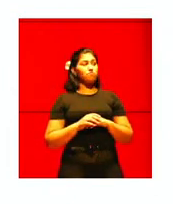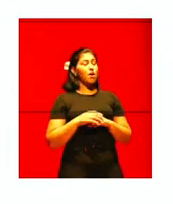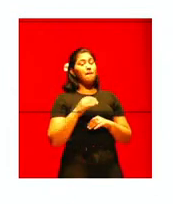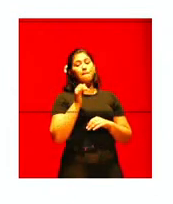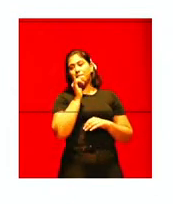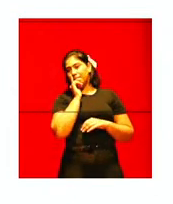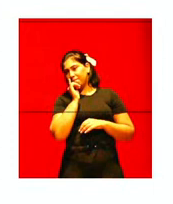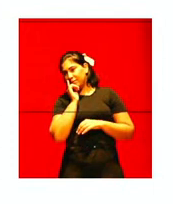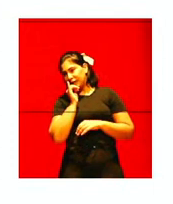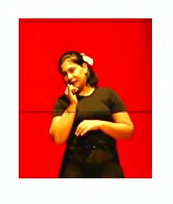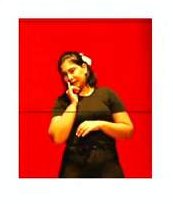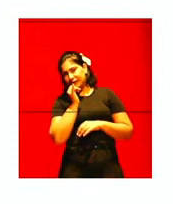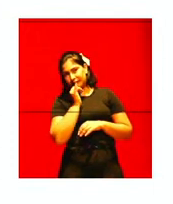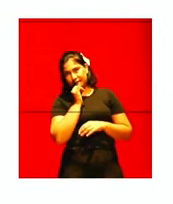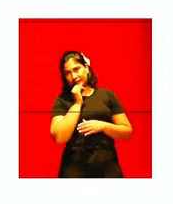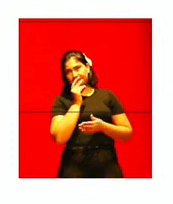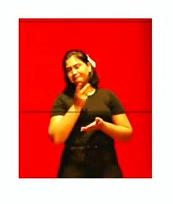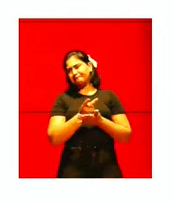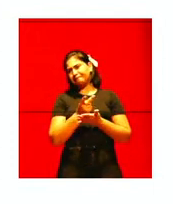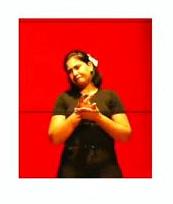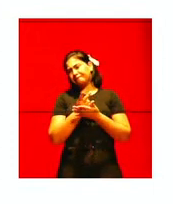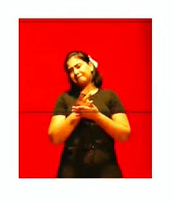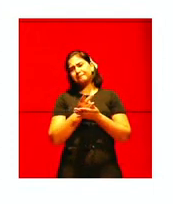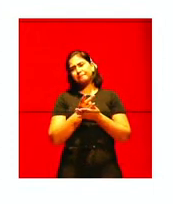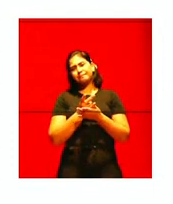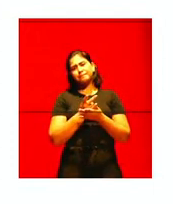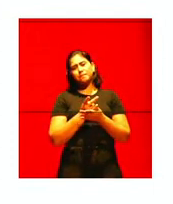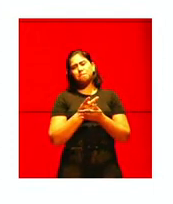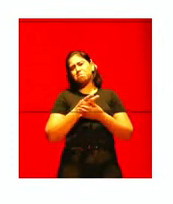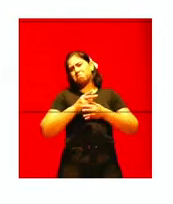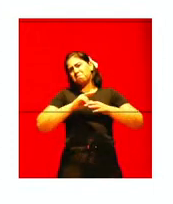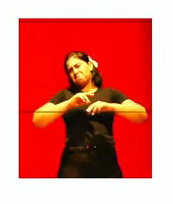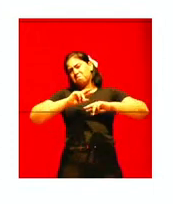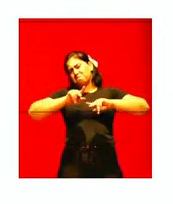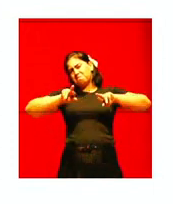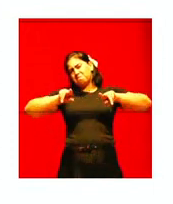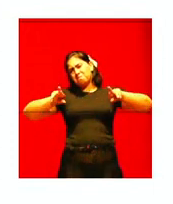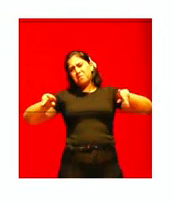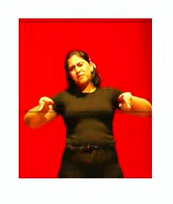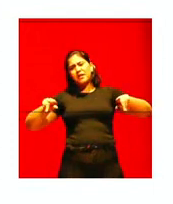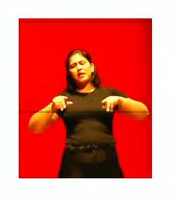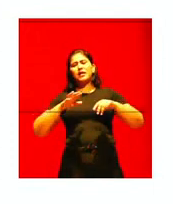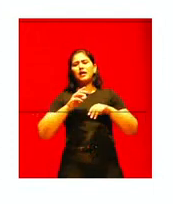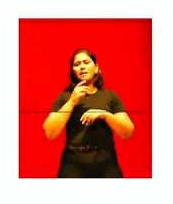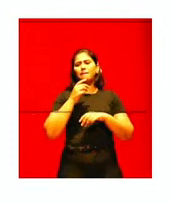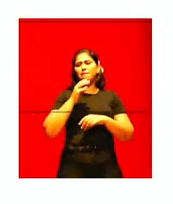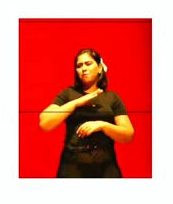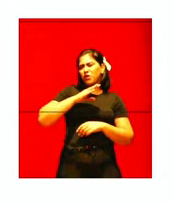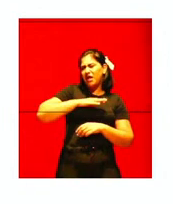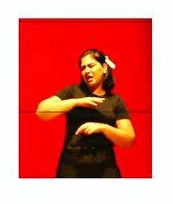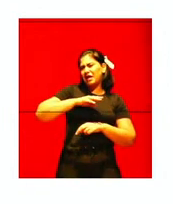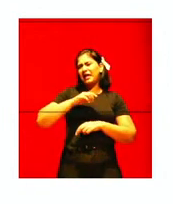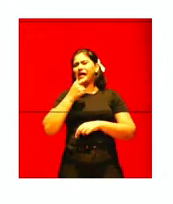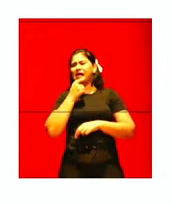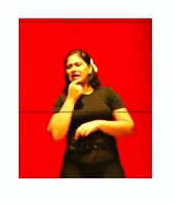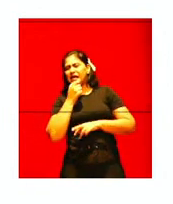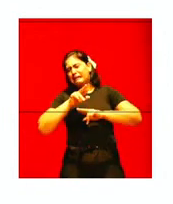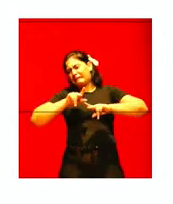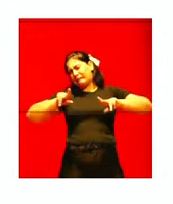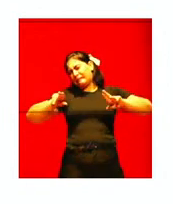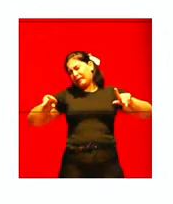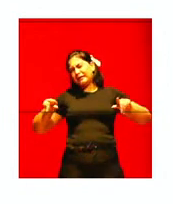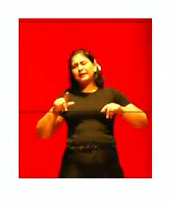por exemplo, embora seja uma entre as muitas variedades de um idioma, é sempre a mais